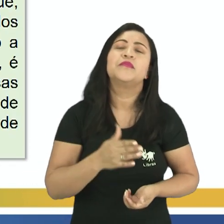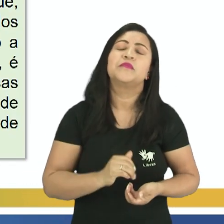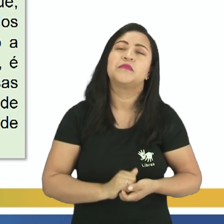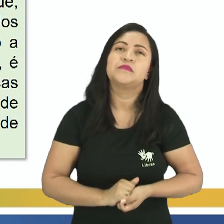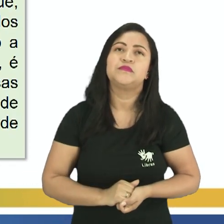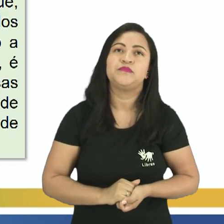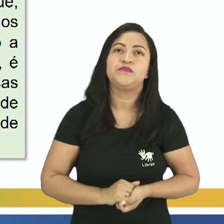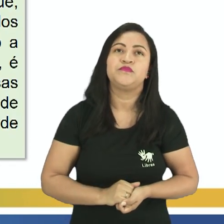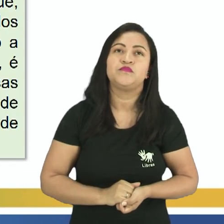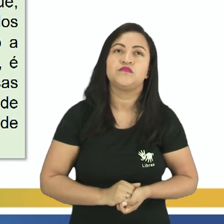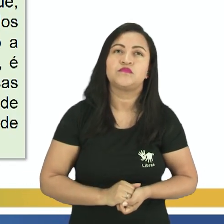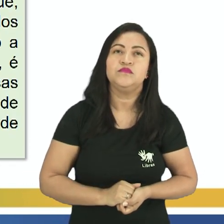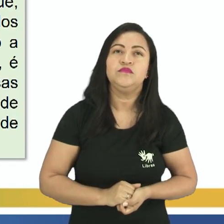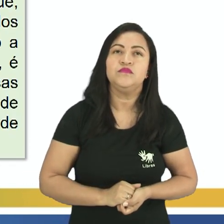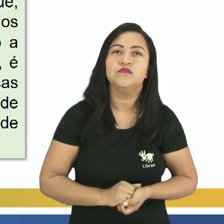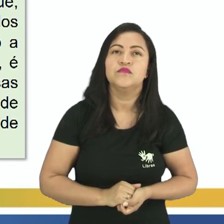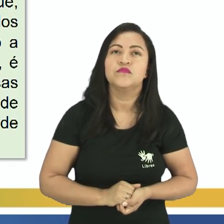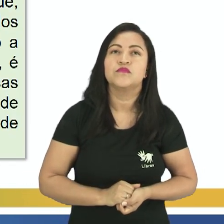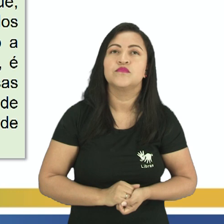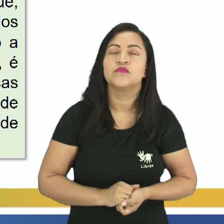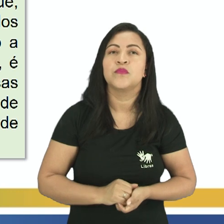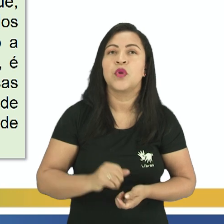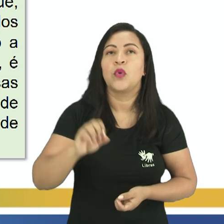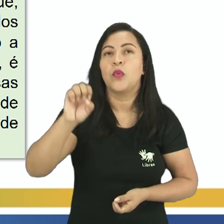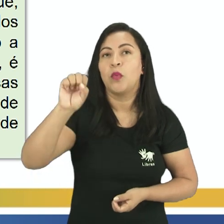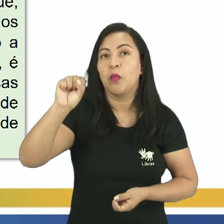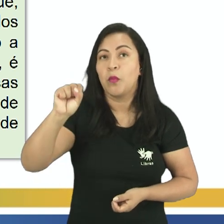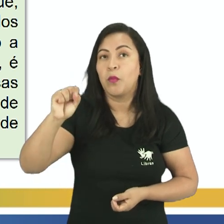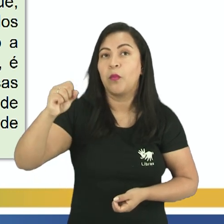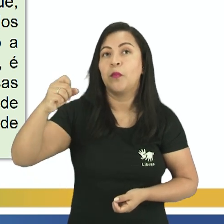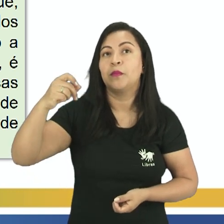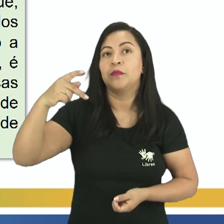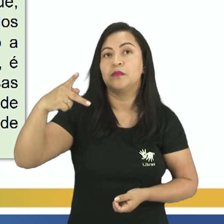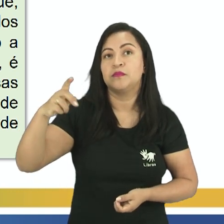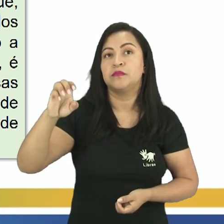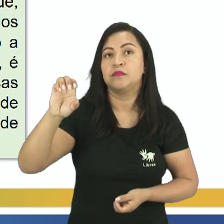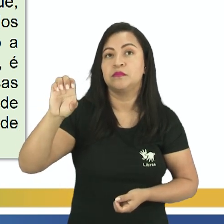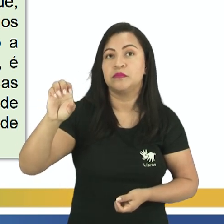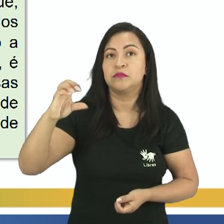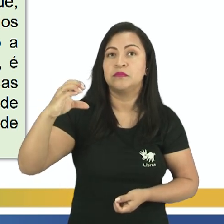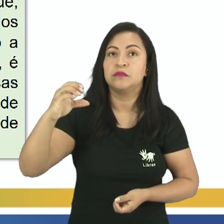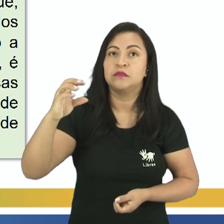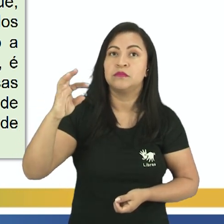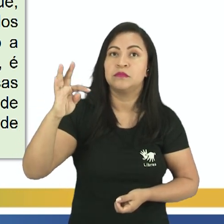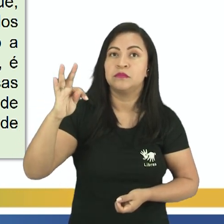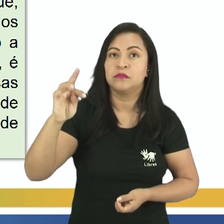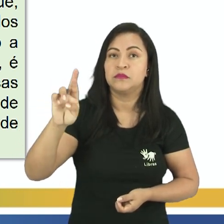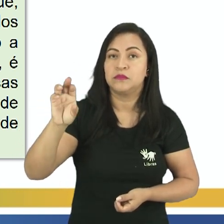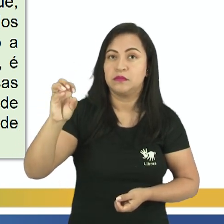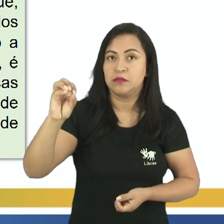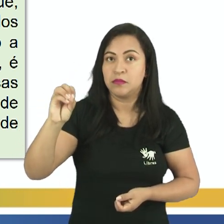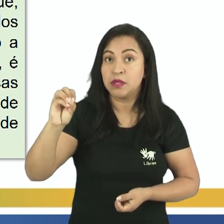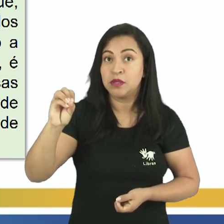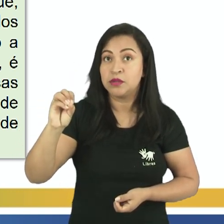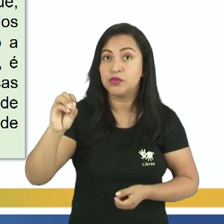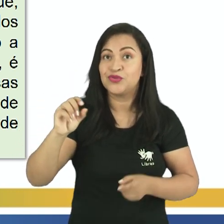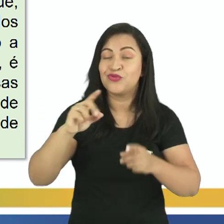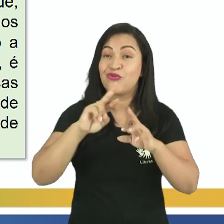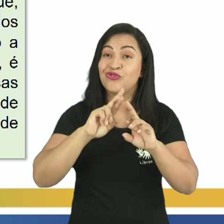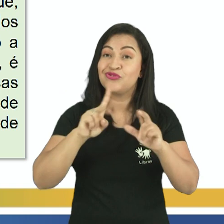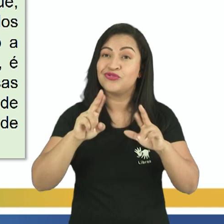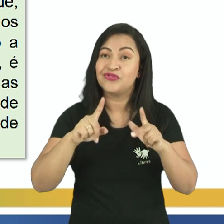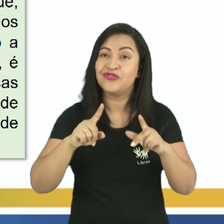vocês, o espectro eletromagnético ele é composto por diversos tipos de onda com diferentes comprimentos e